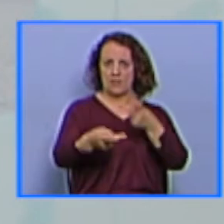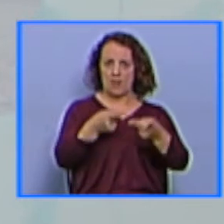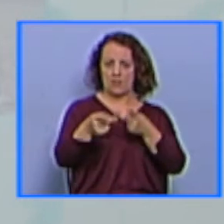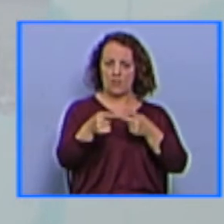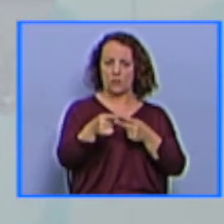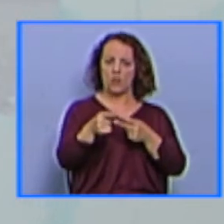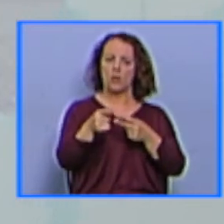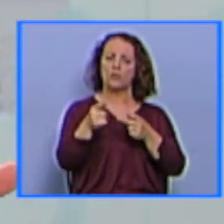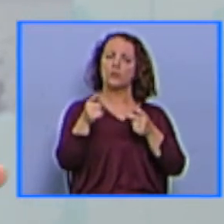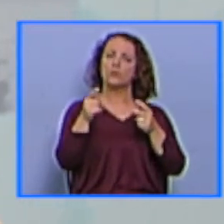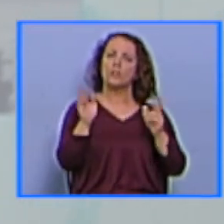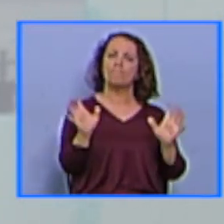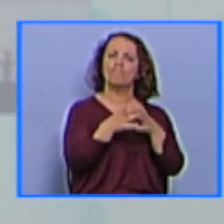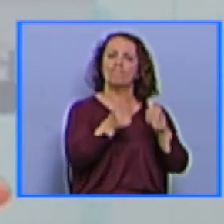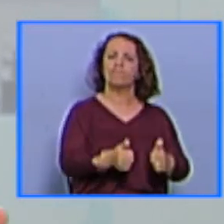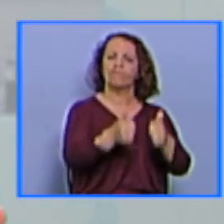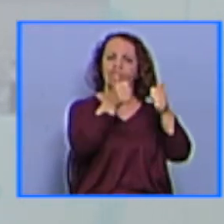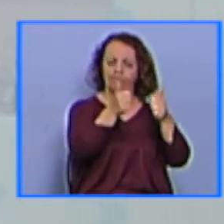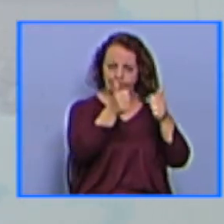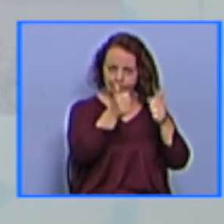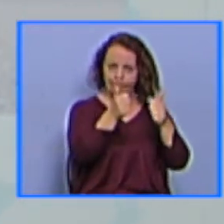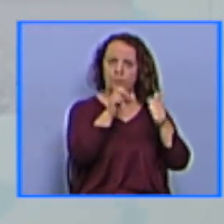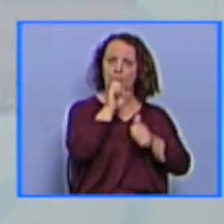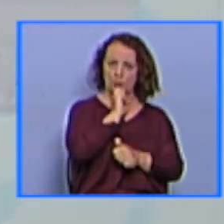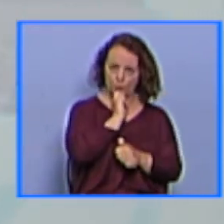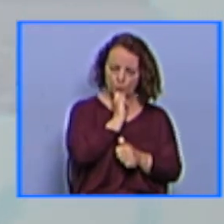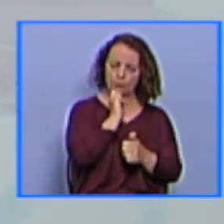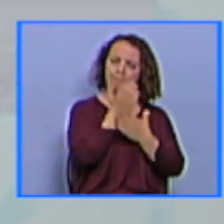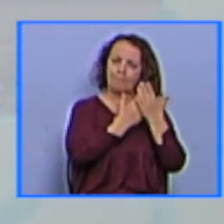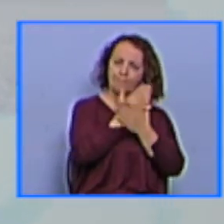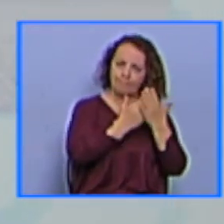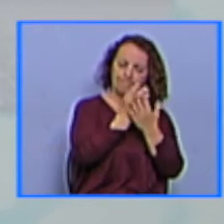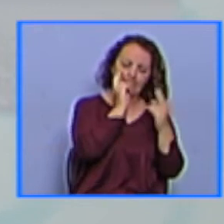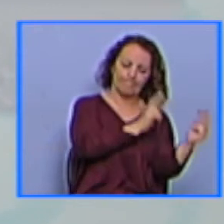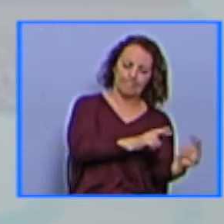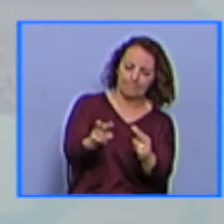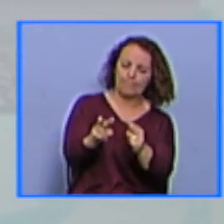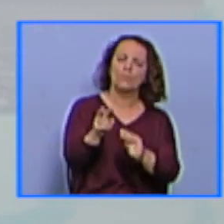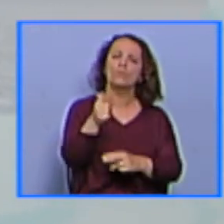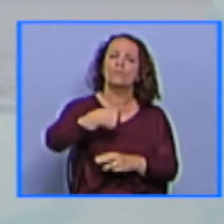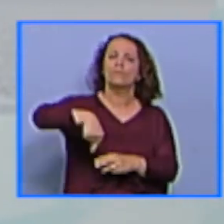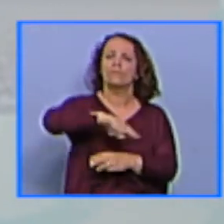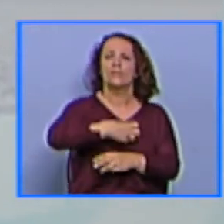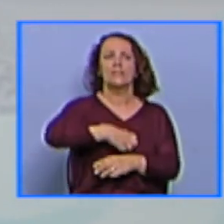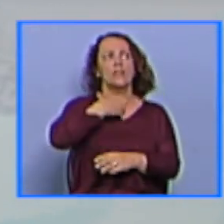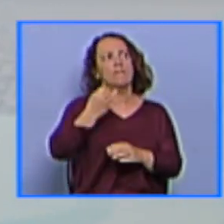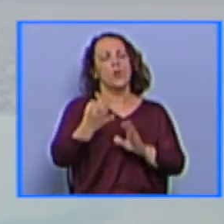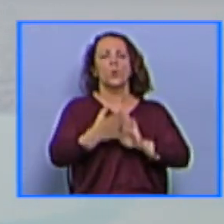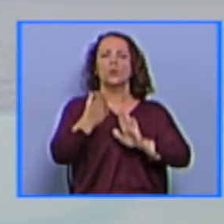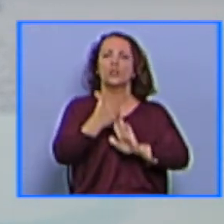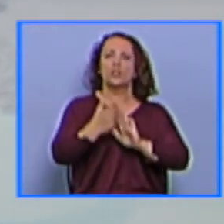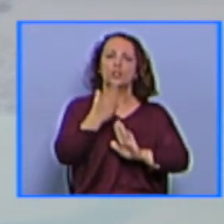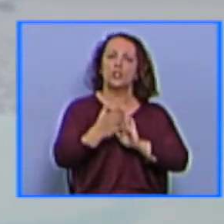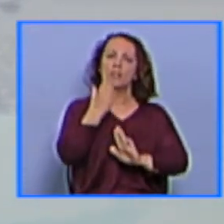Episcopal faz, manifestações que vemos e que acredito que todos considerem como legítimas, desta urgência da celebração